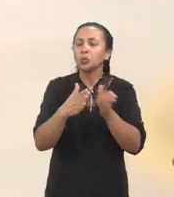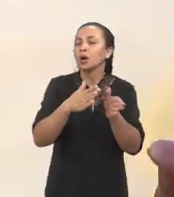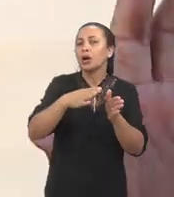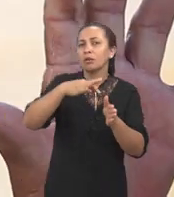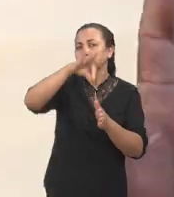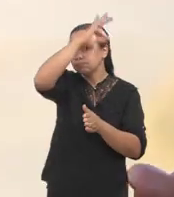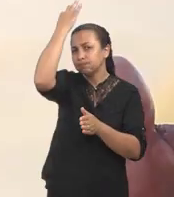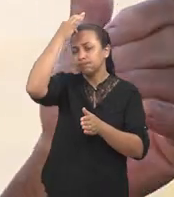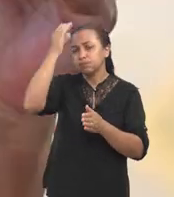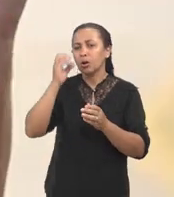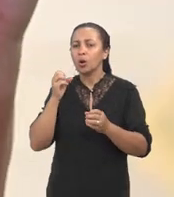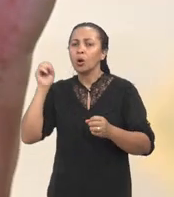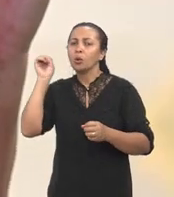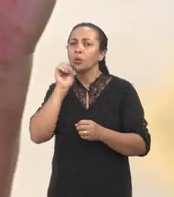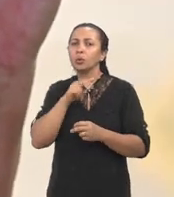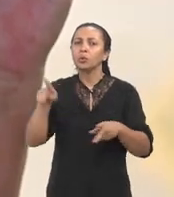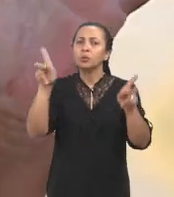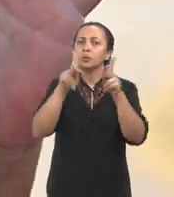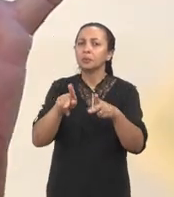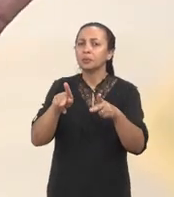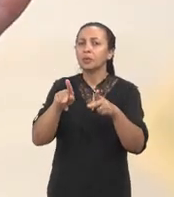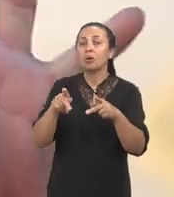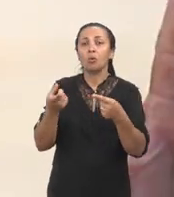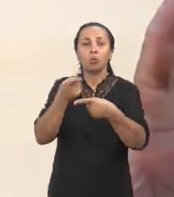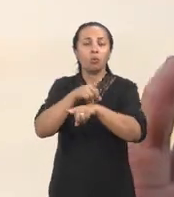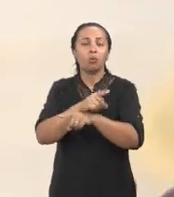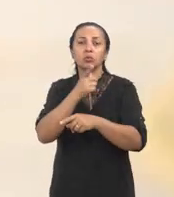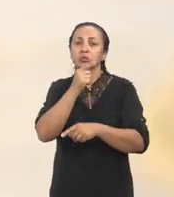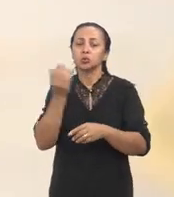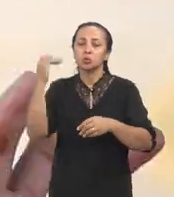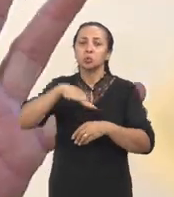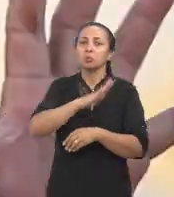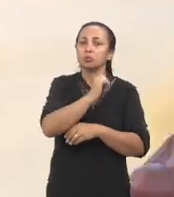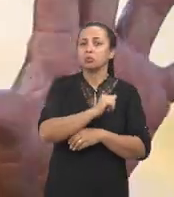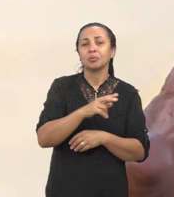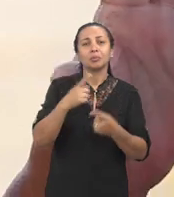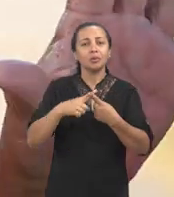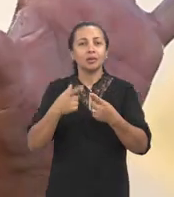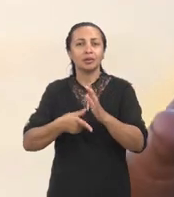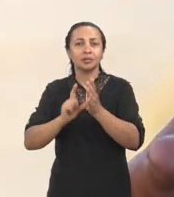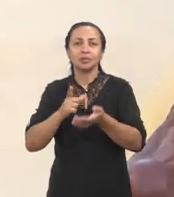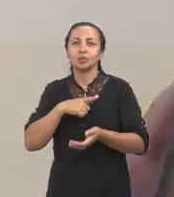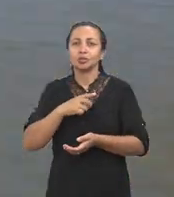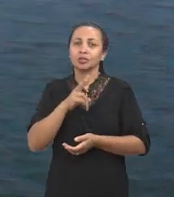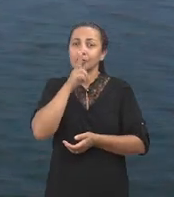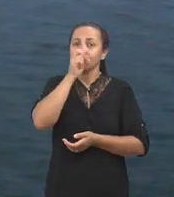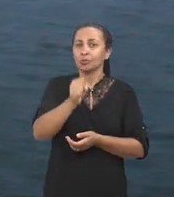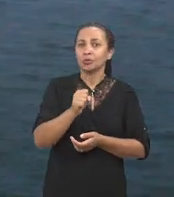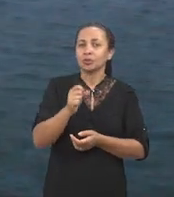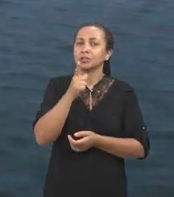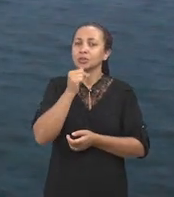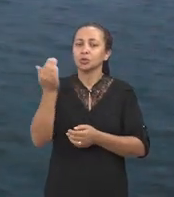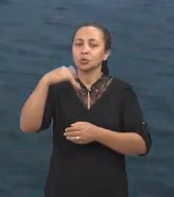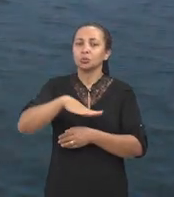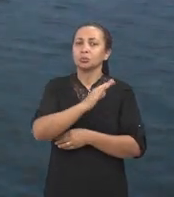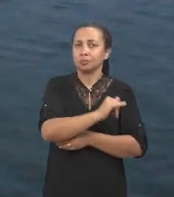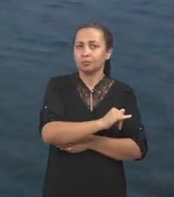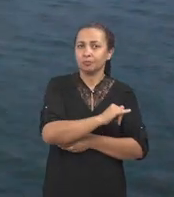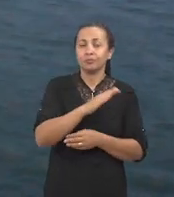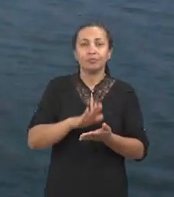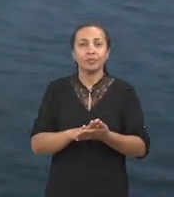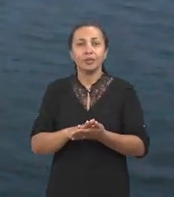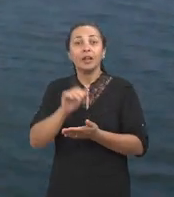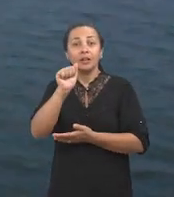era só água do mar não era devido do rio não era só do mar era força do homem do mar no lado e